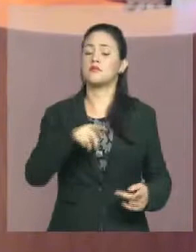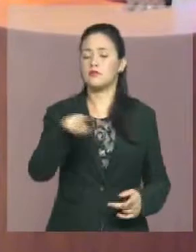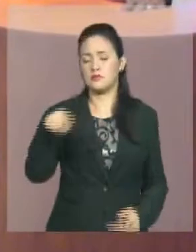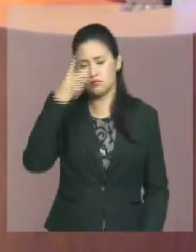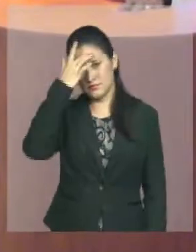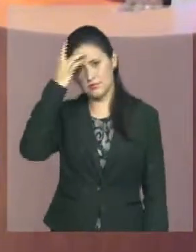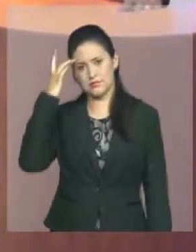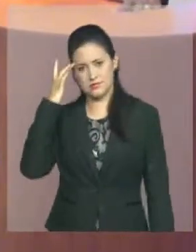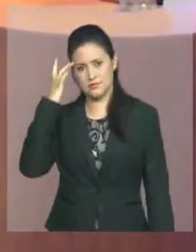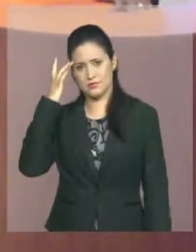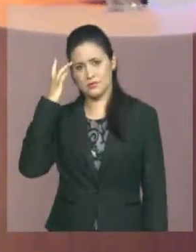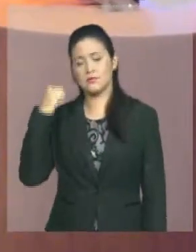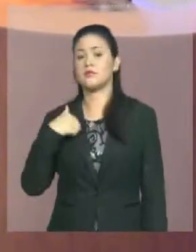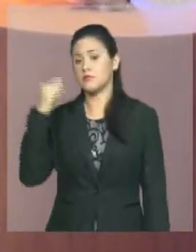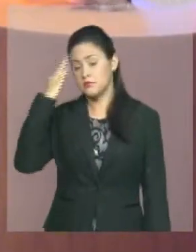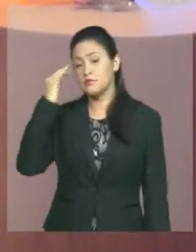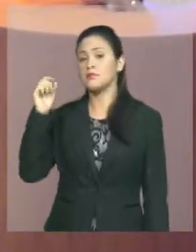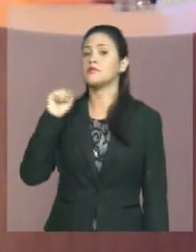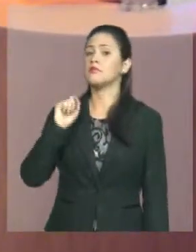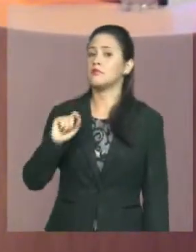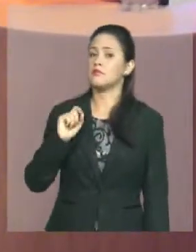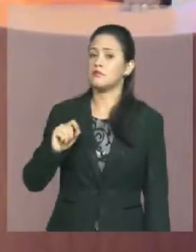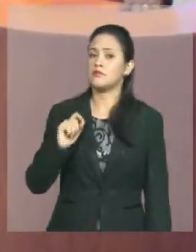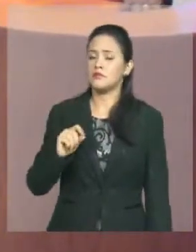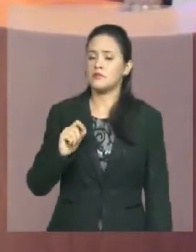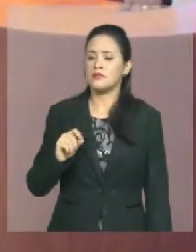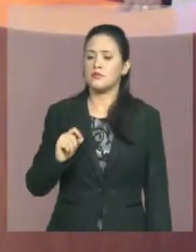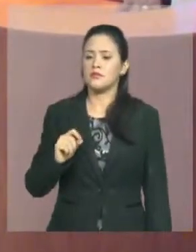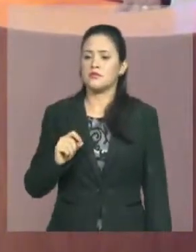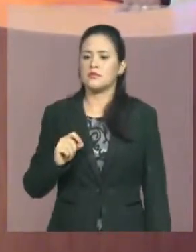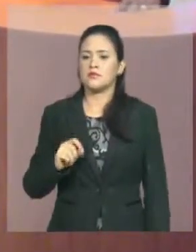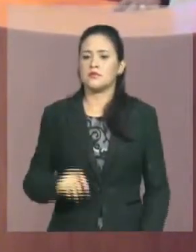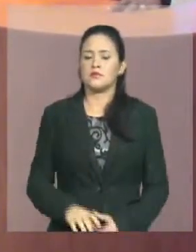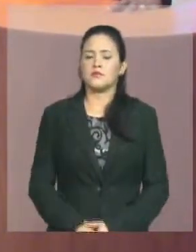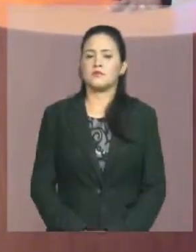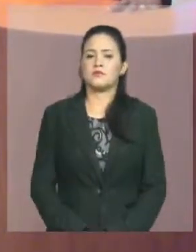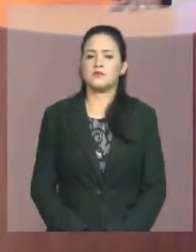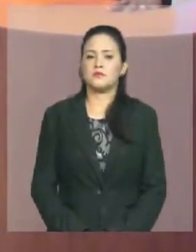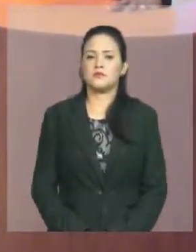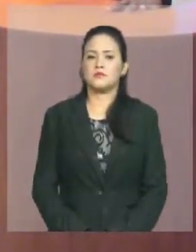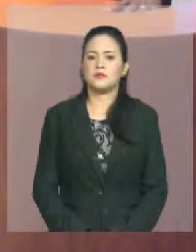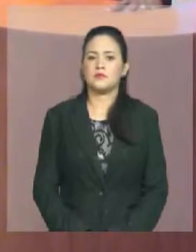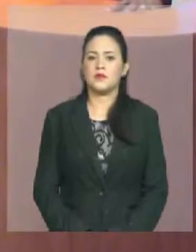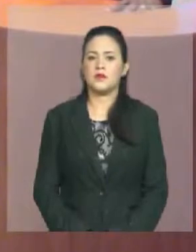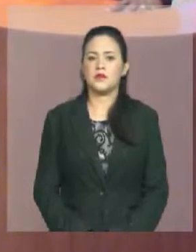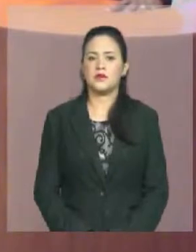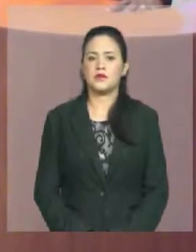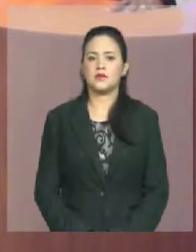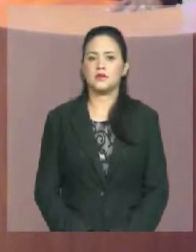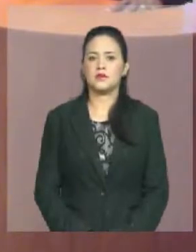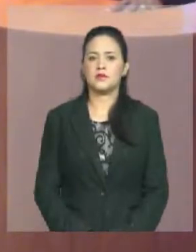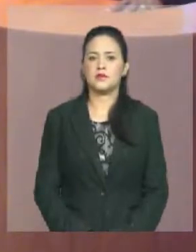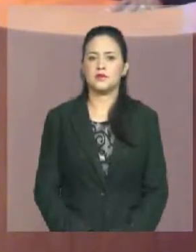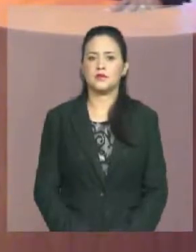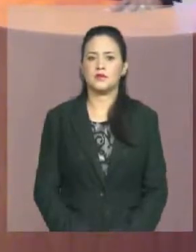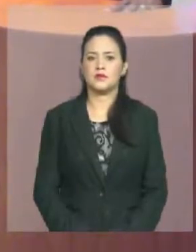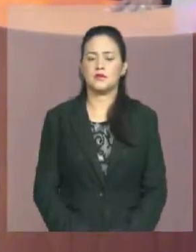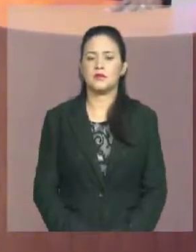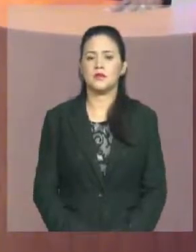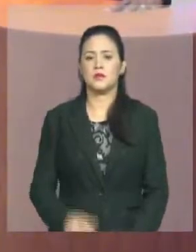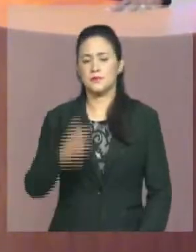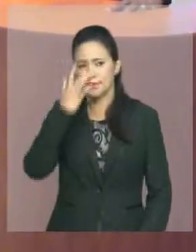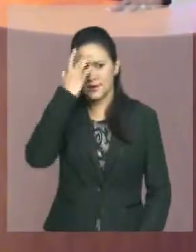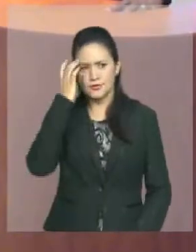uma arapuca, como diz o pessoal do interior, para me colocar em situação